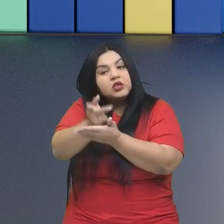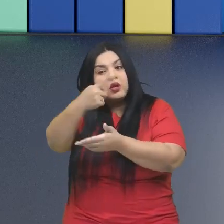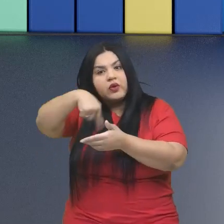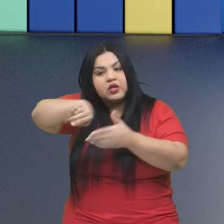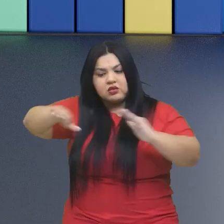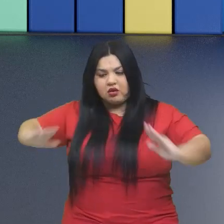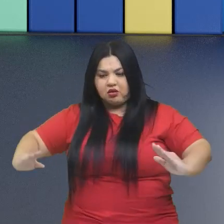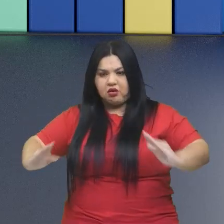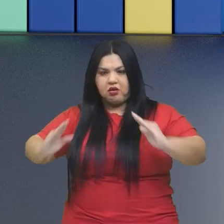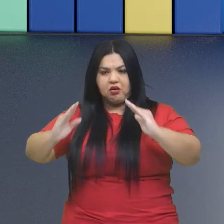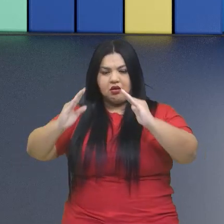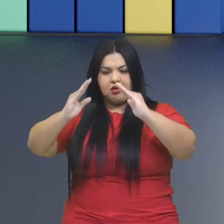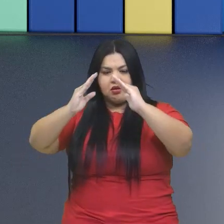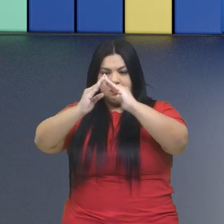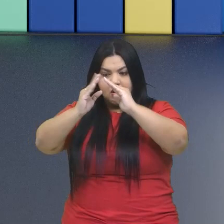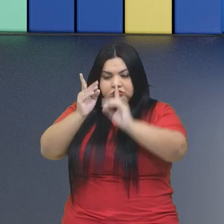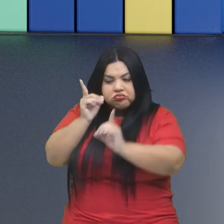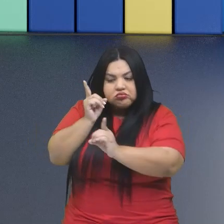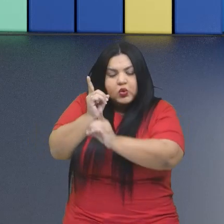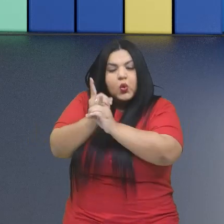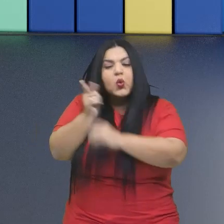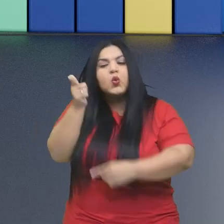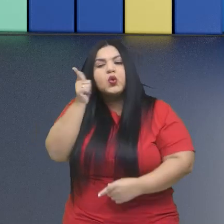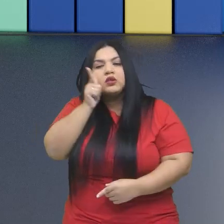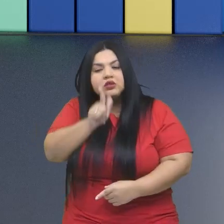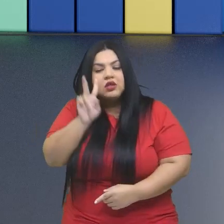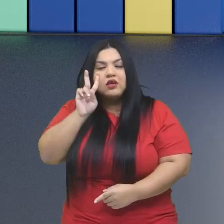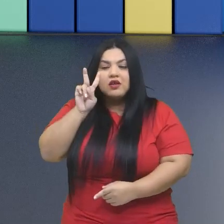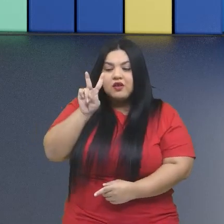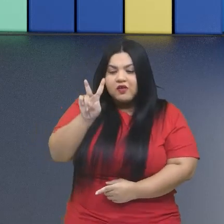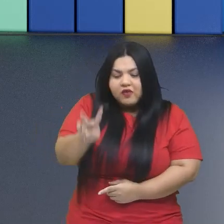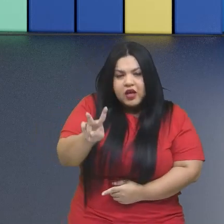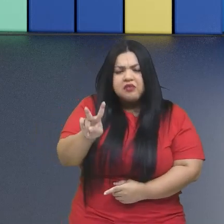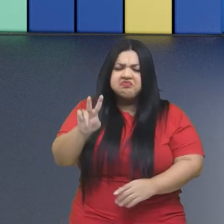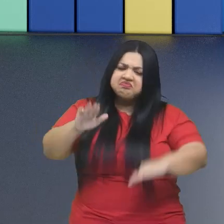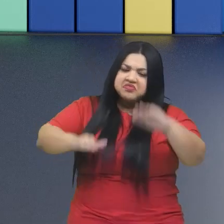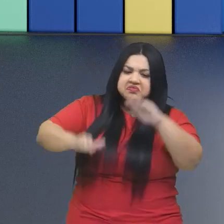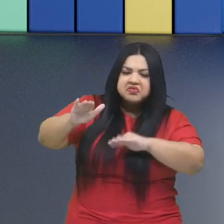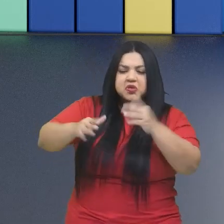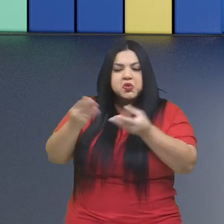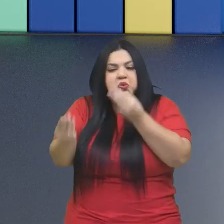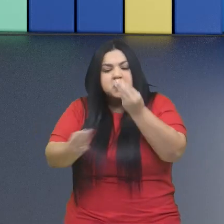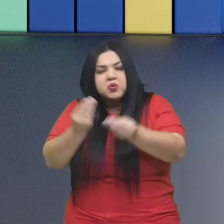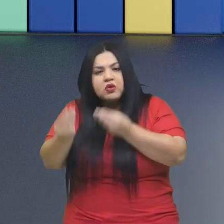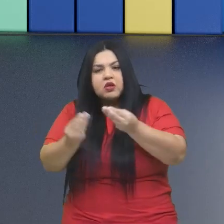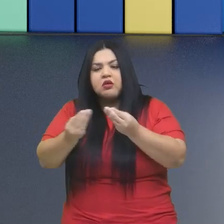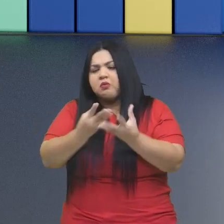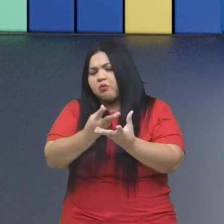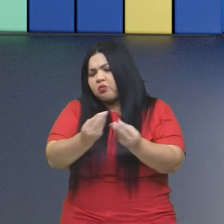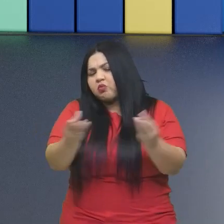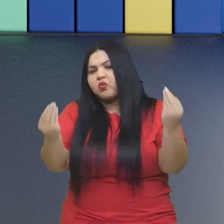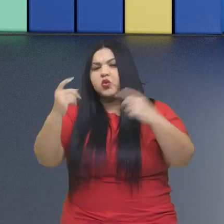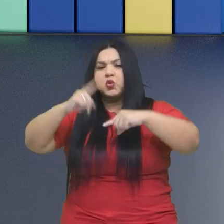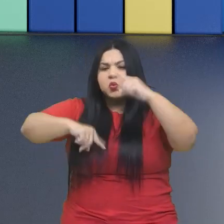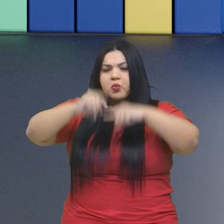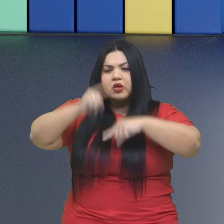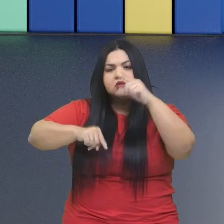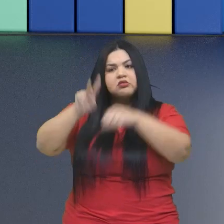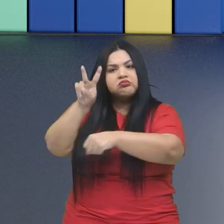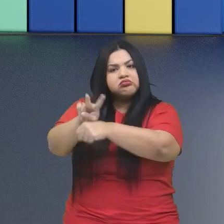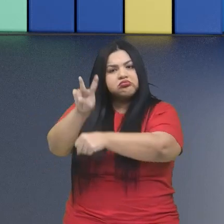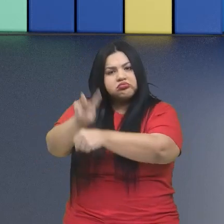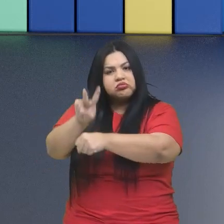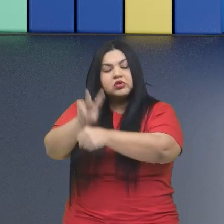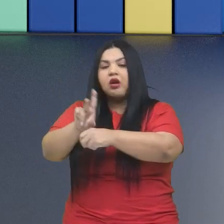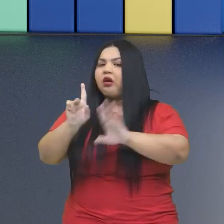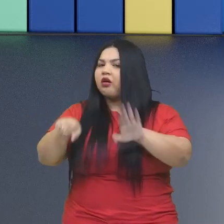você ainda consegue visualizar, dependendo do estado, né, muito material preservado. Olha só que interessante,